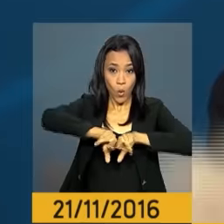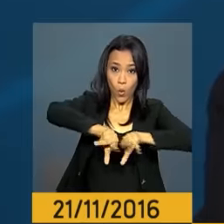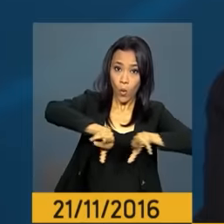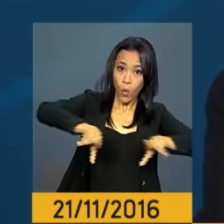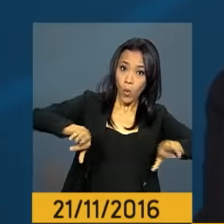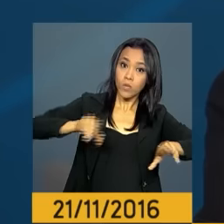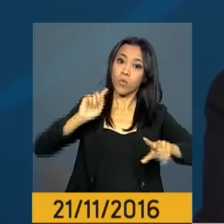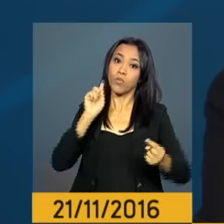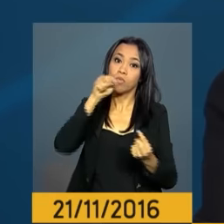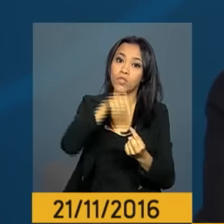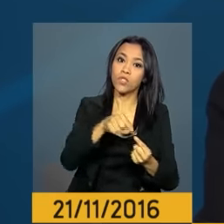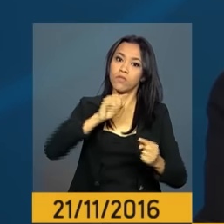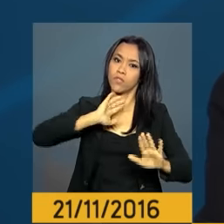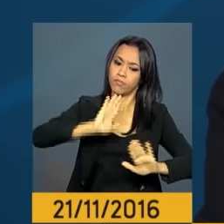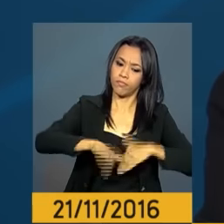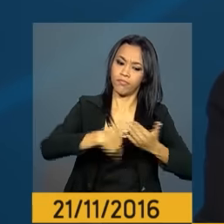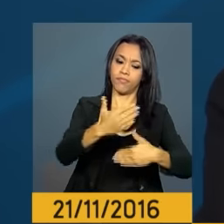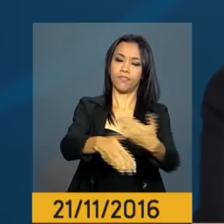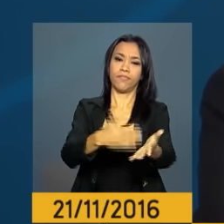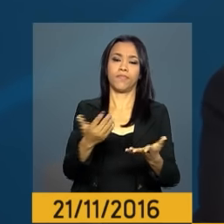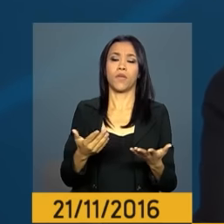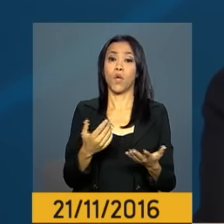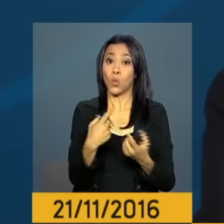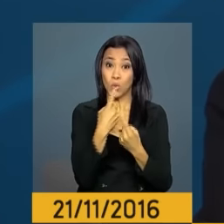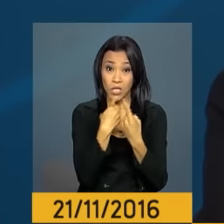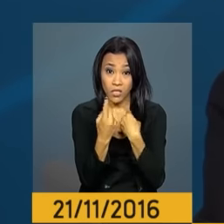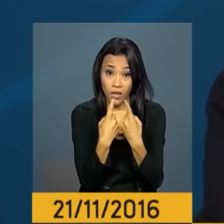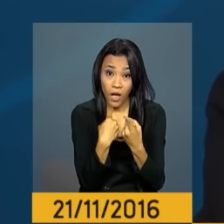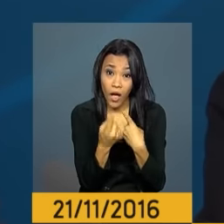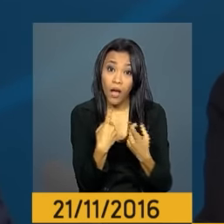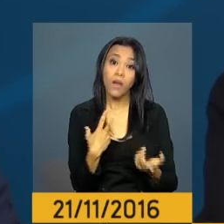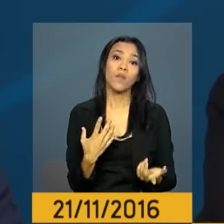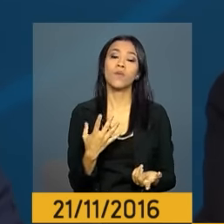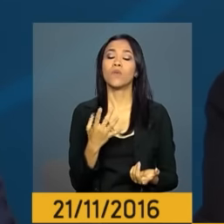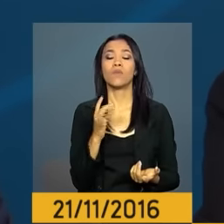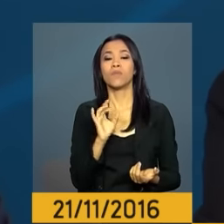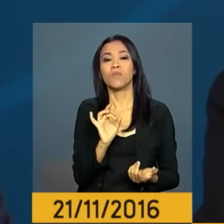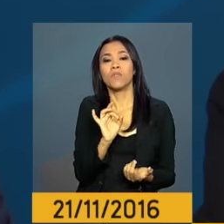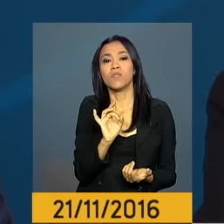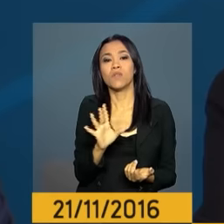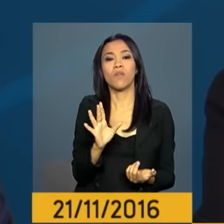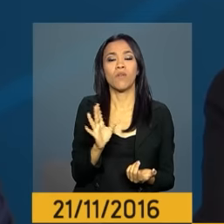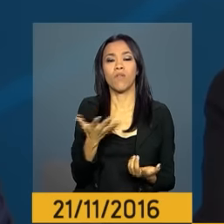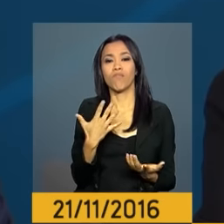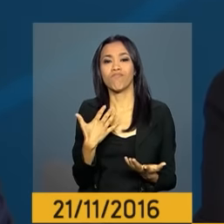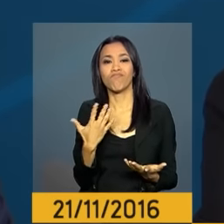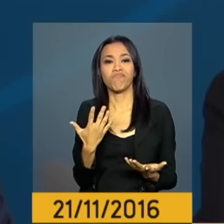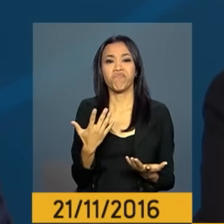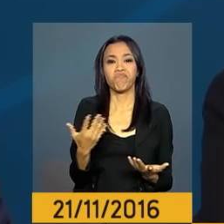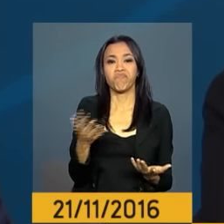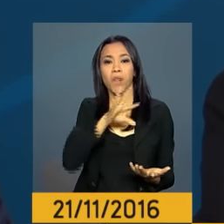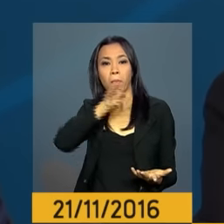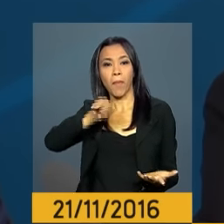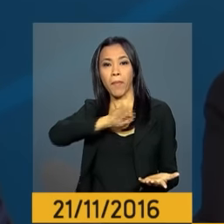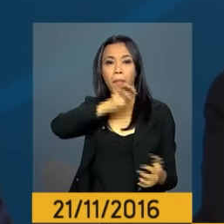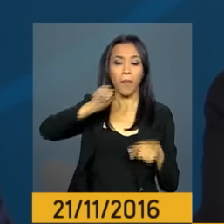eu quero dizer que o diálogo não deve ser apenas um ornamento ou um mero